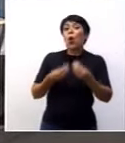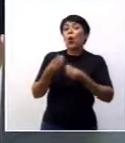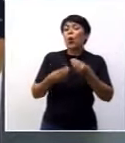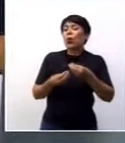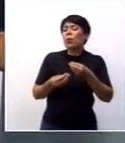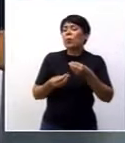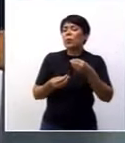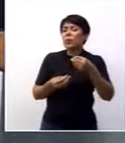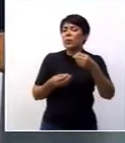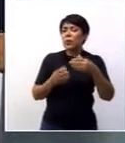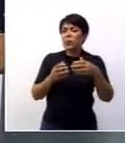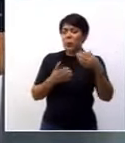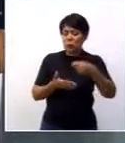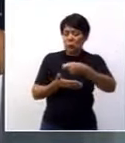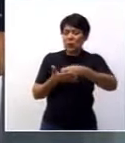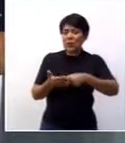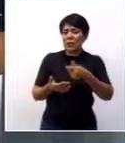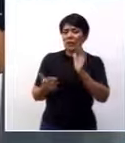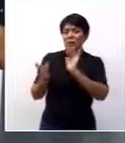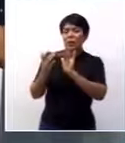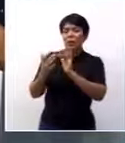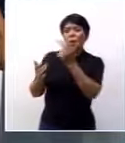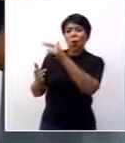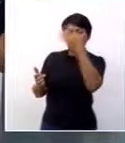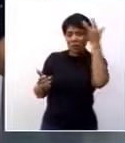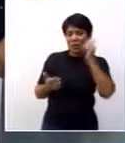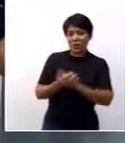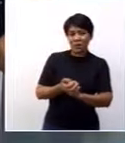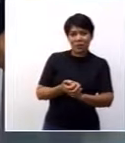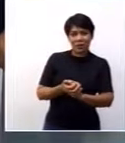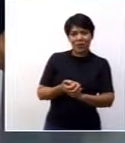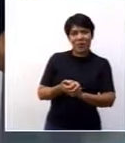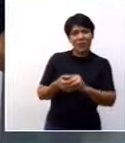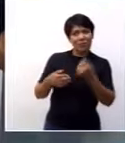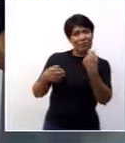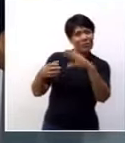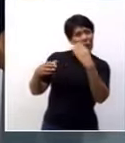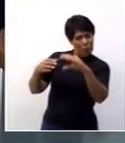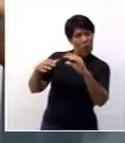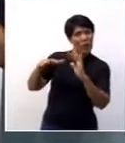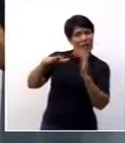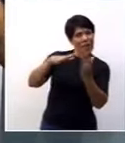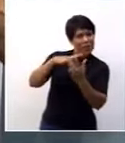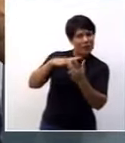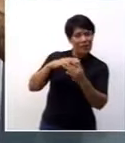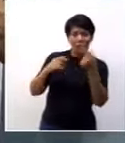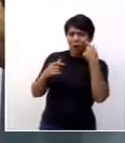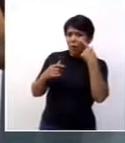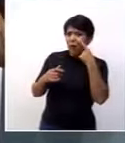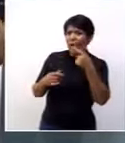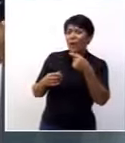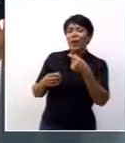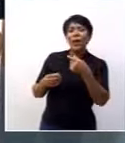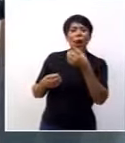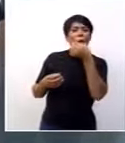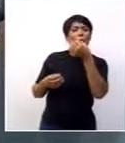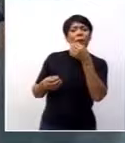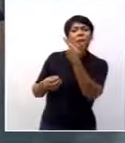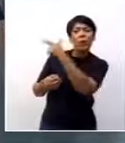Joga lá numa rede social o seu poema e vê o que as pessoas comentam a respeito, se elas trazem